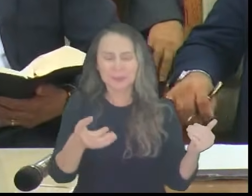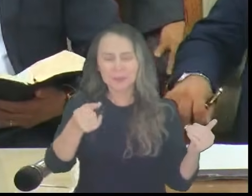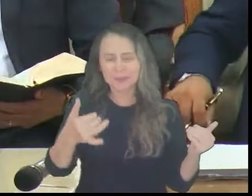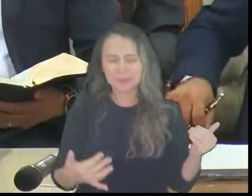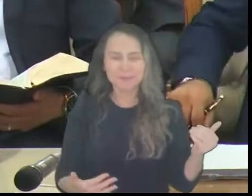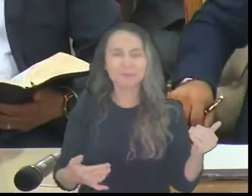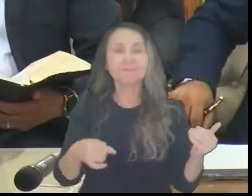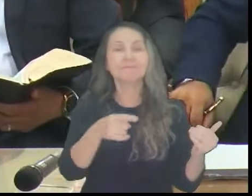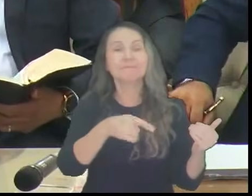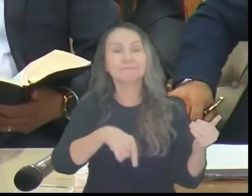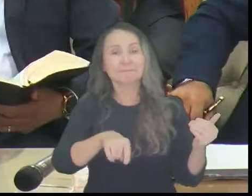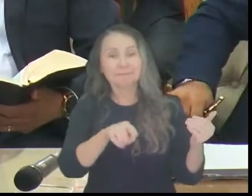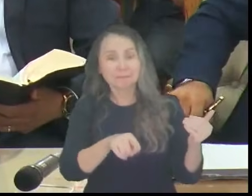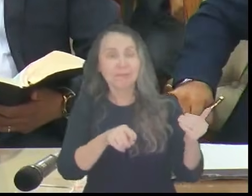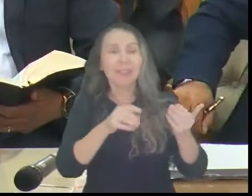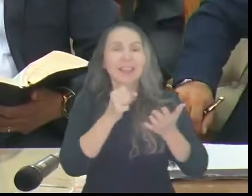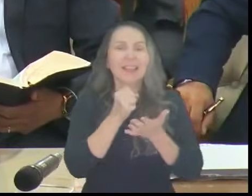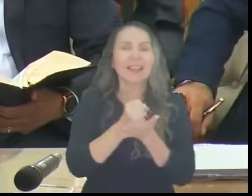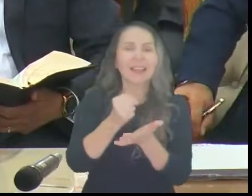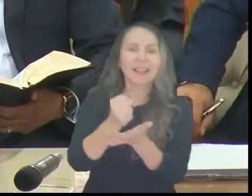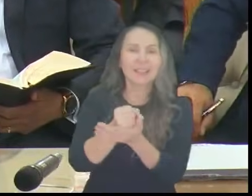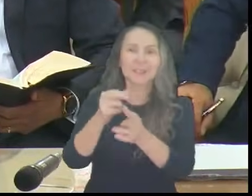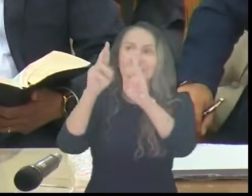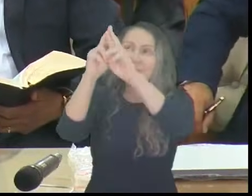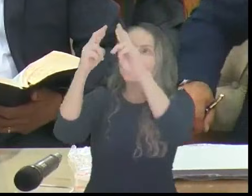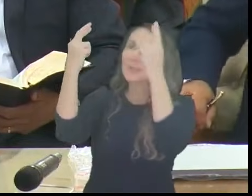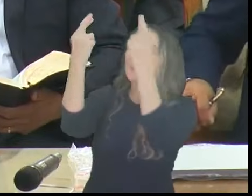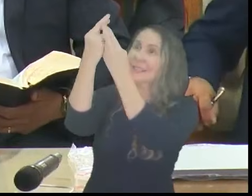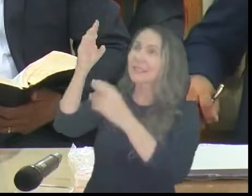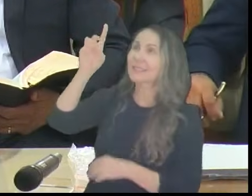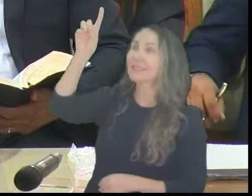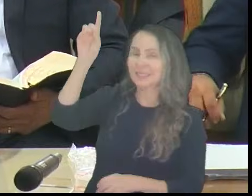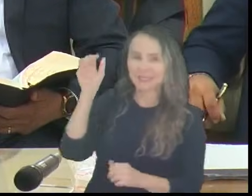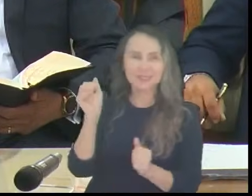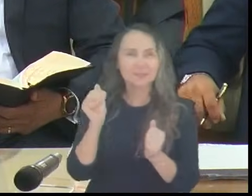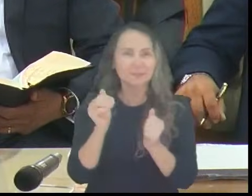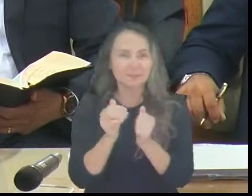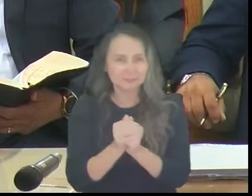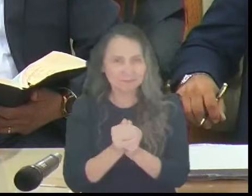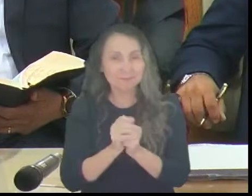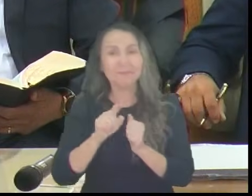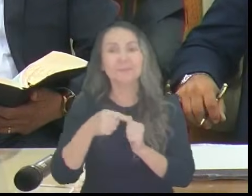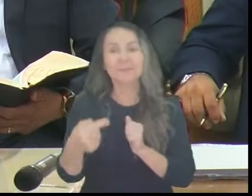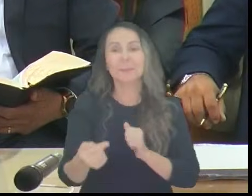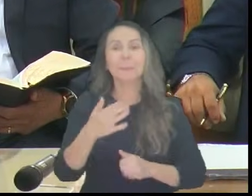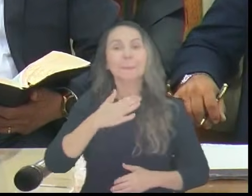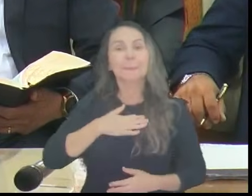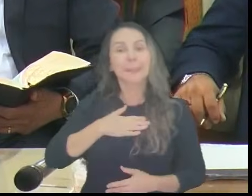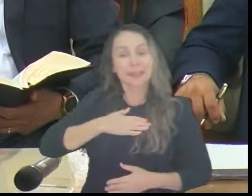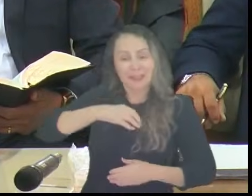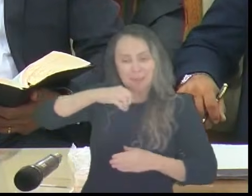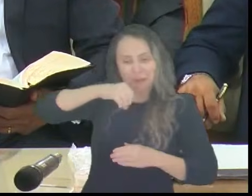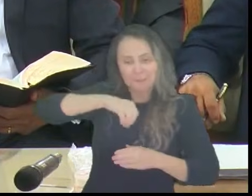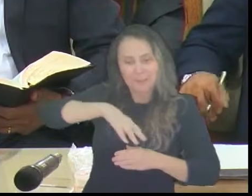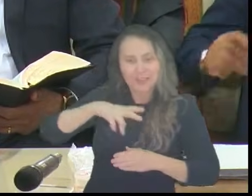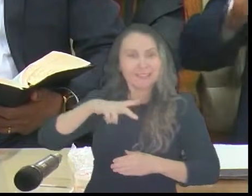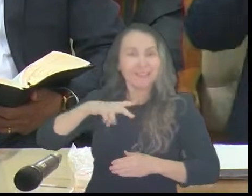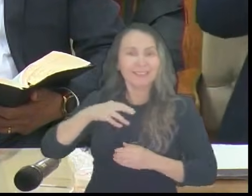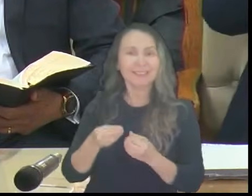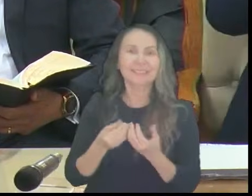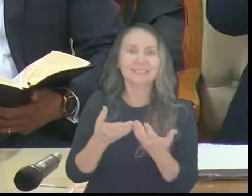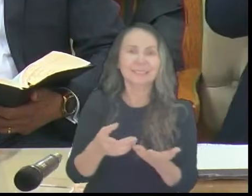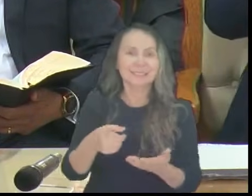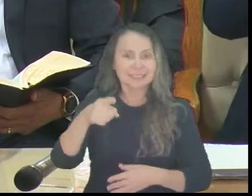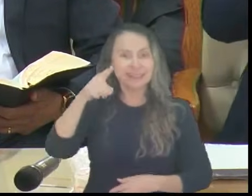eles prestam um lindo serviço ao reino de Deus. Amém? E depois eu vou mandar a minha oferta pelo pastor Luciano. Vocês